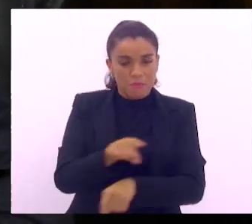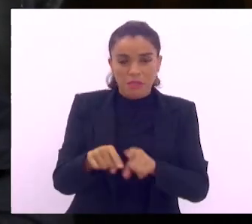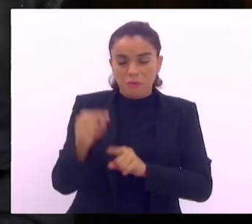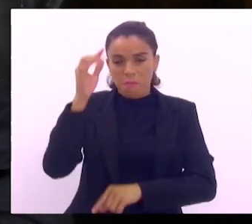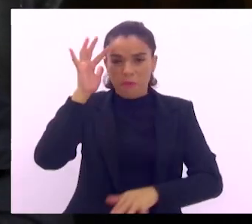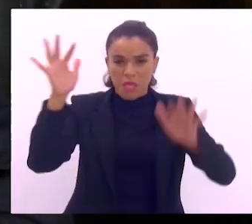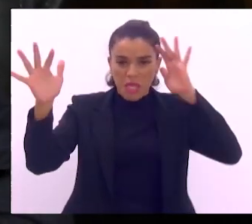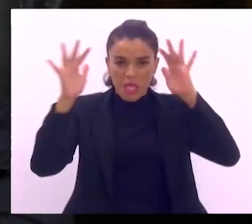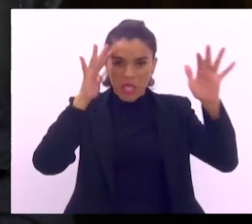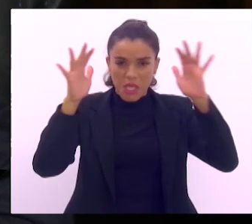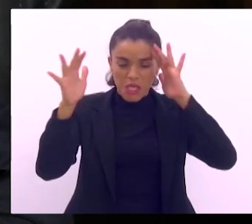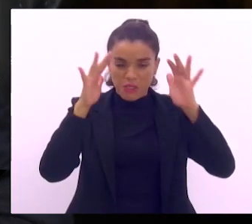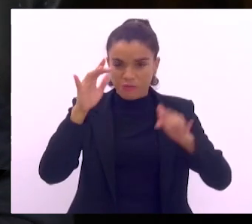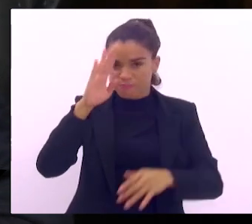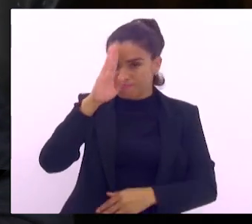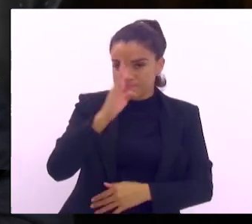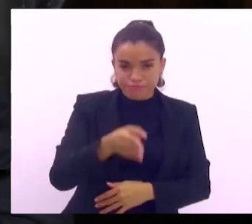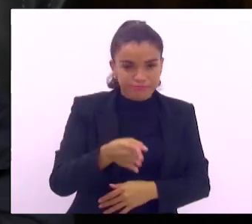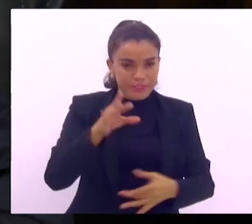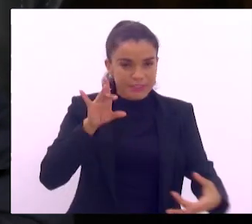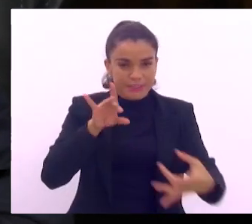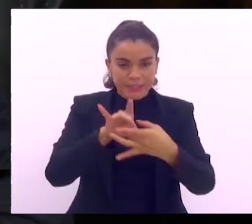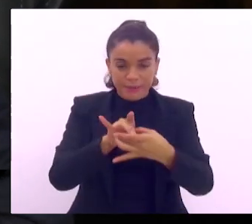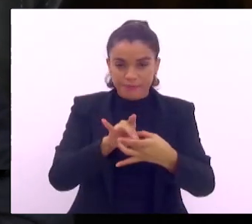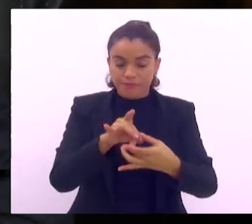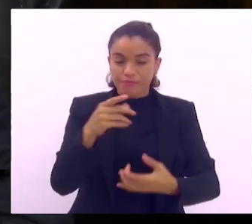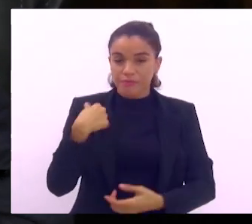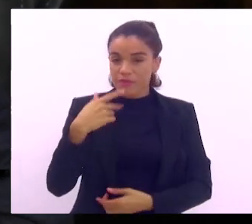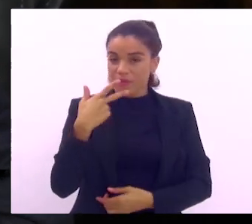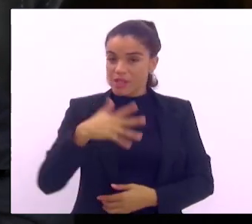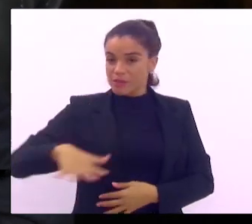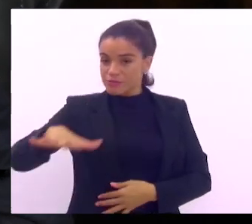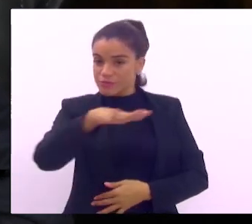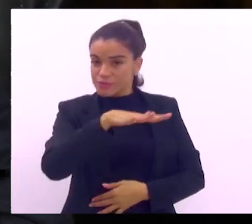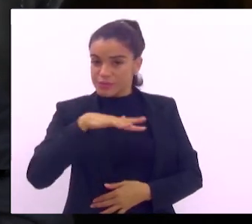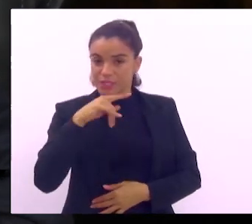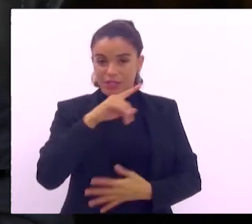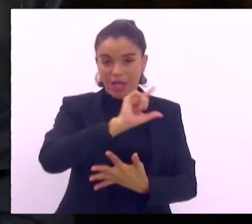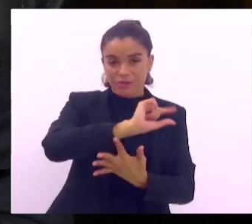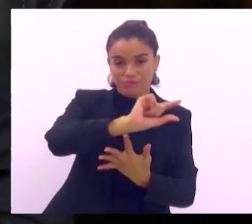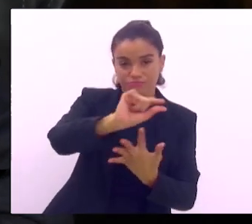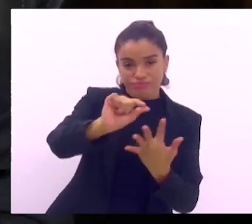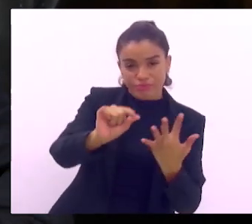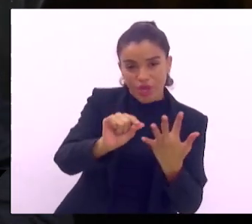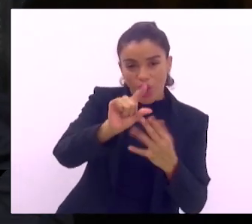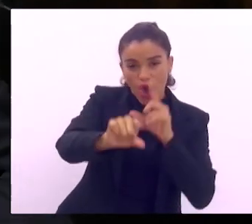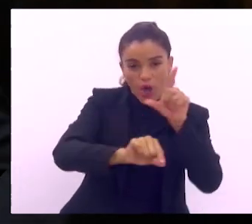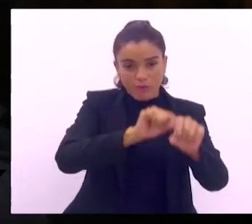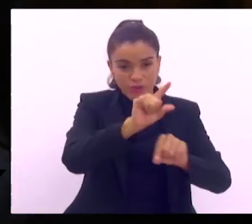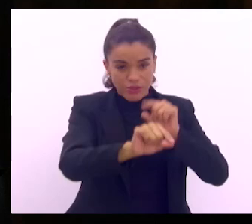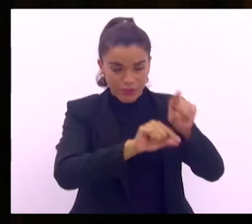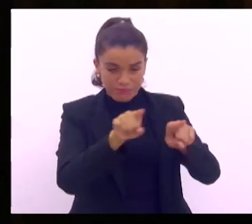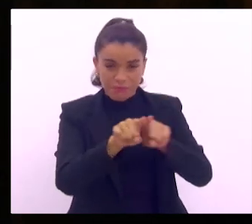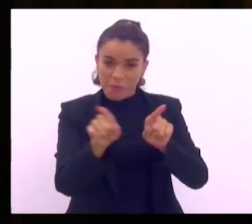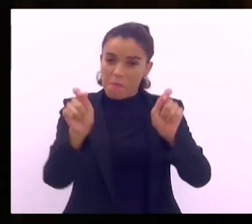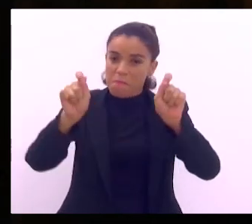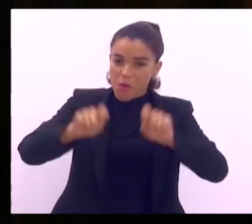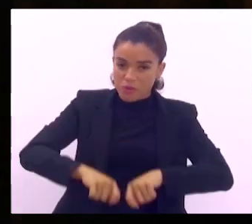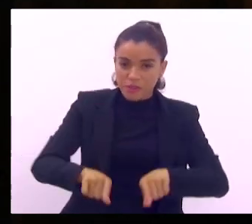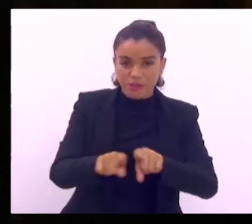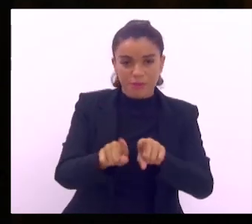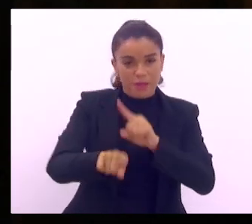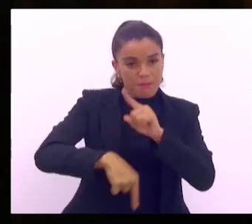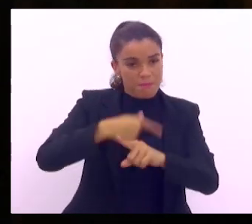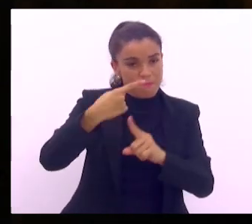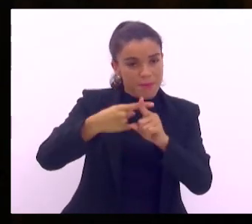forma extremamente assertiva. Eu falei aqui de um cenário, eu falei de opções, todas absolutamente possíveis, e mais